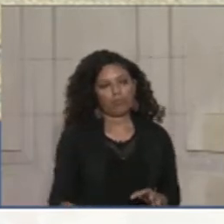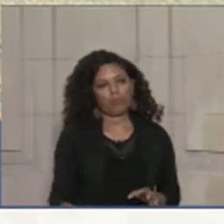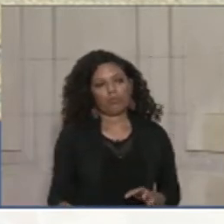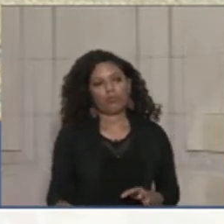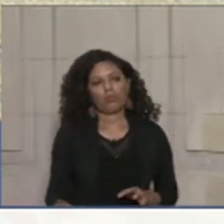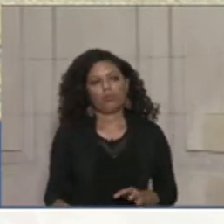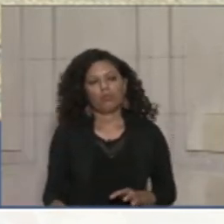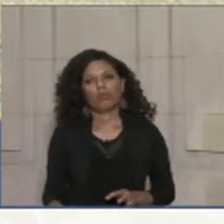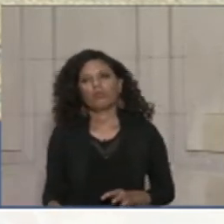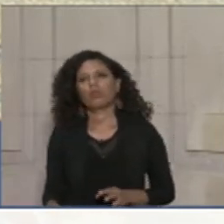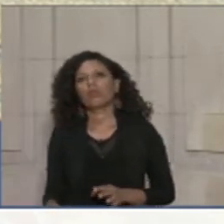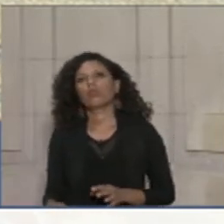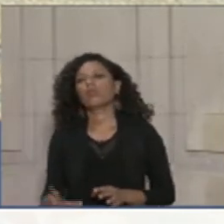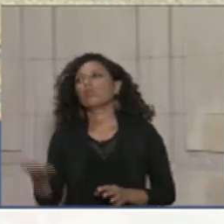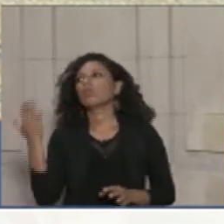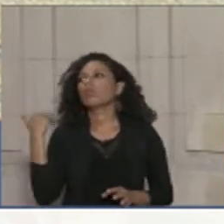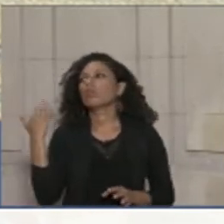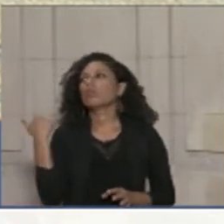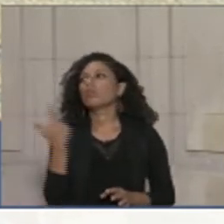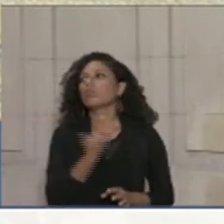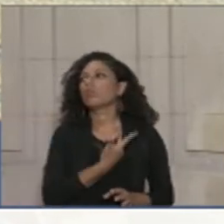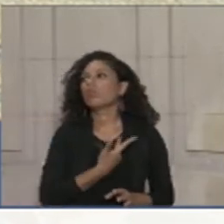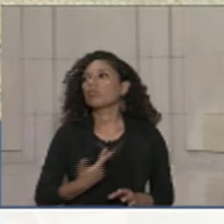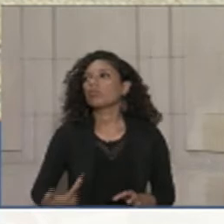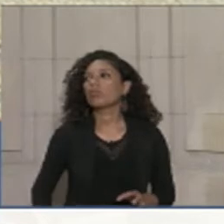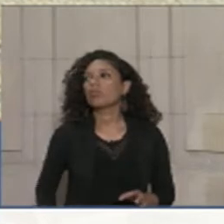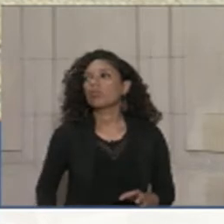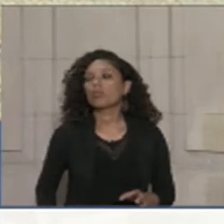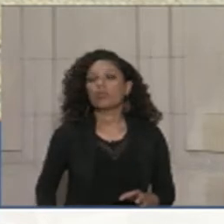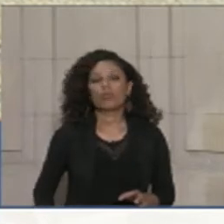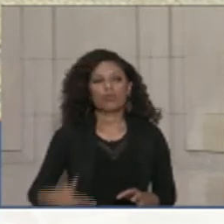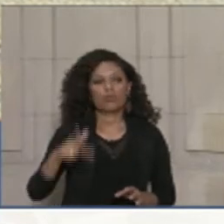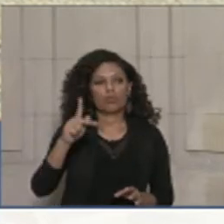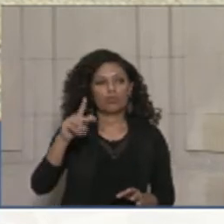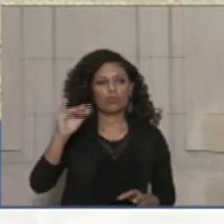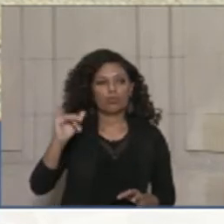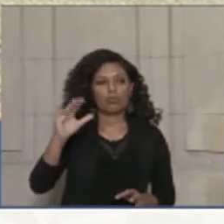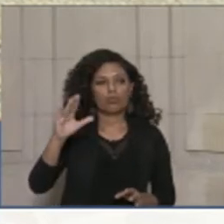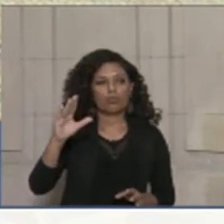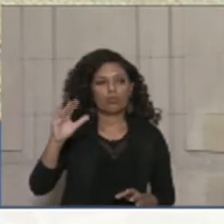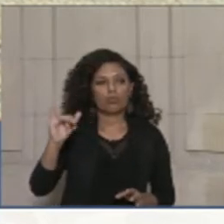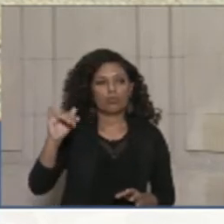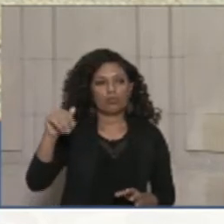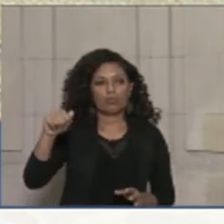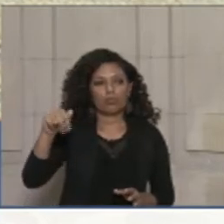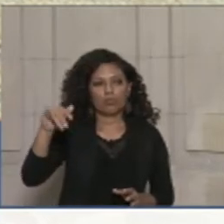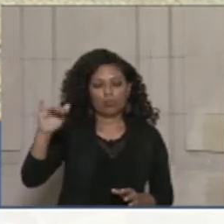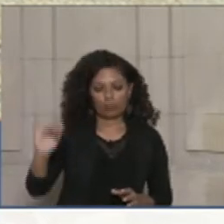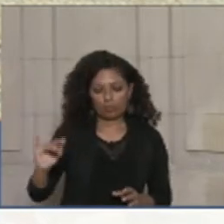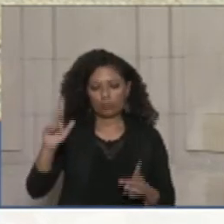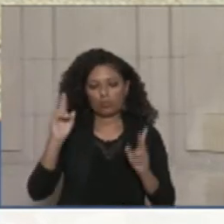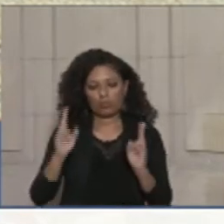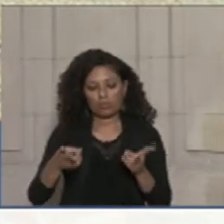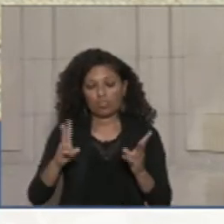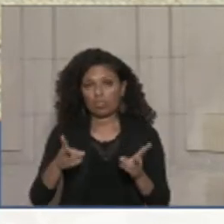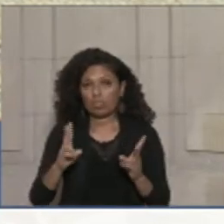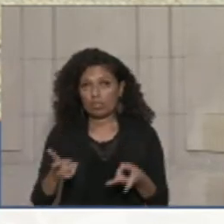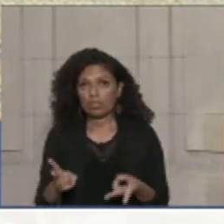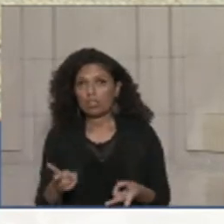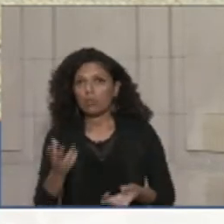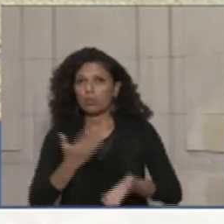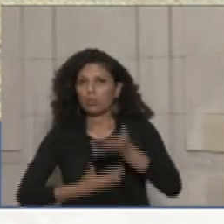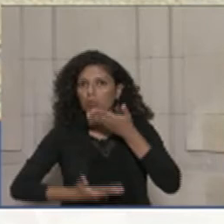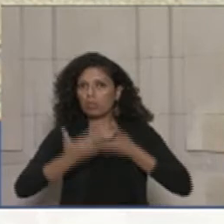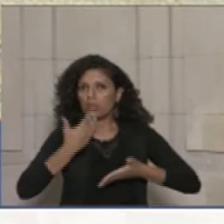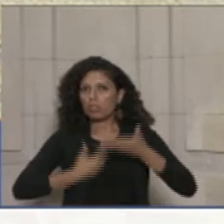do ex-presidente dessa casa, ele sempre teve todas as garantias constitucionais para a preservação da